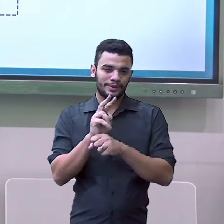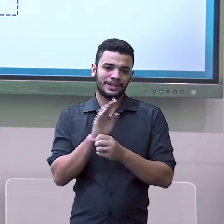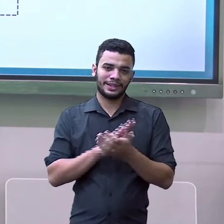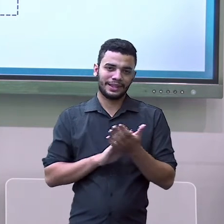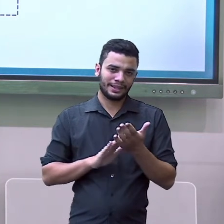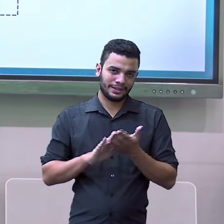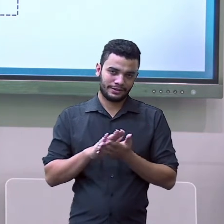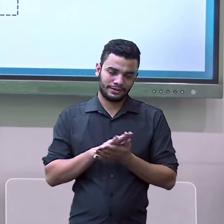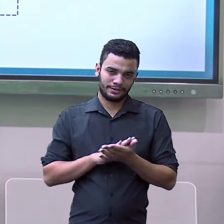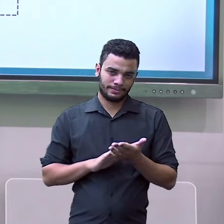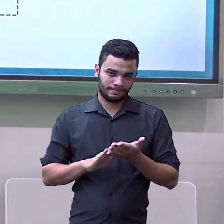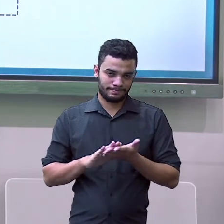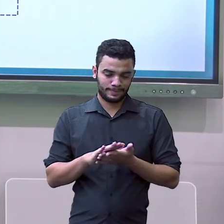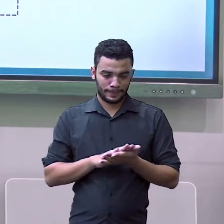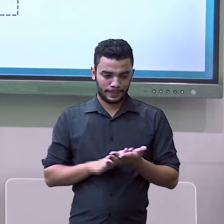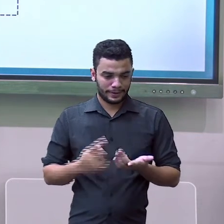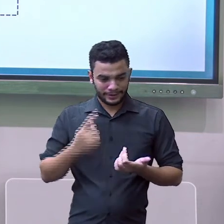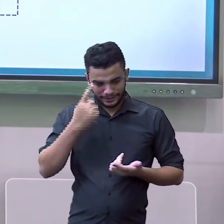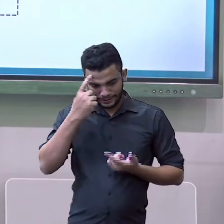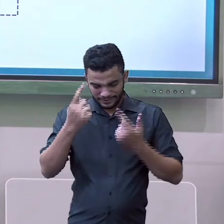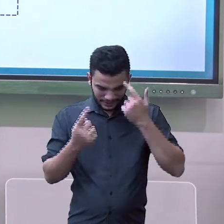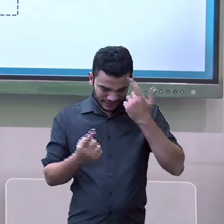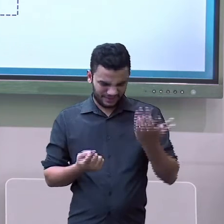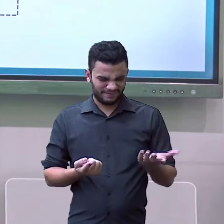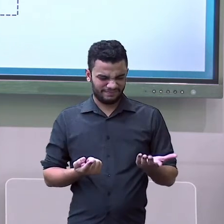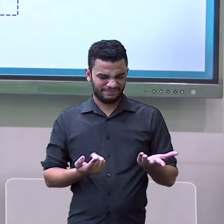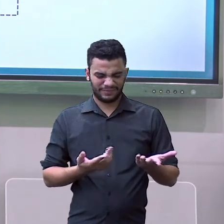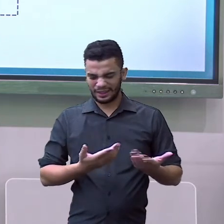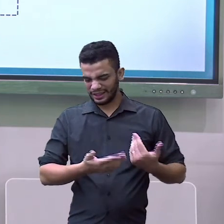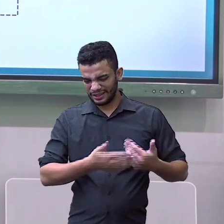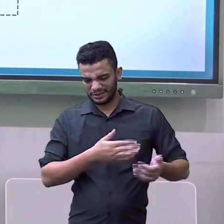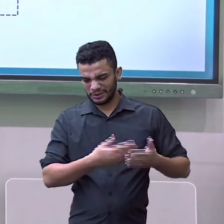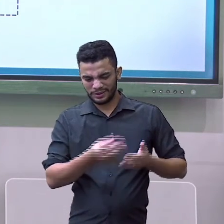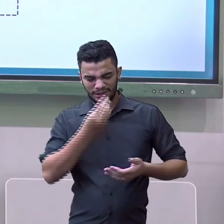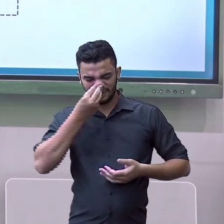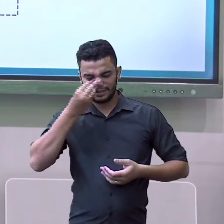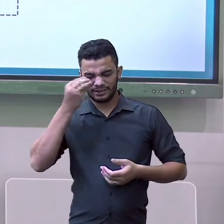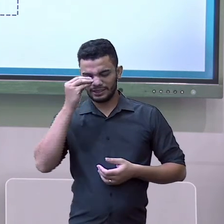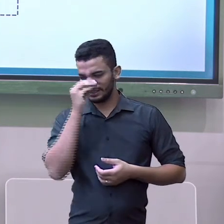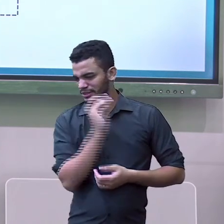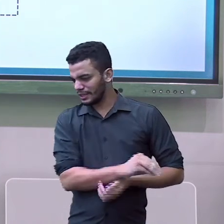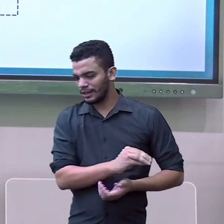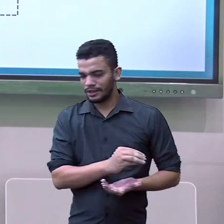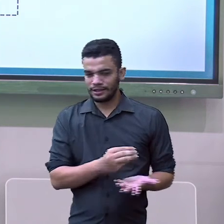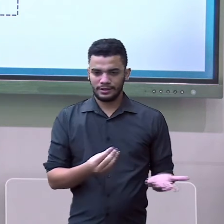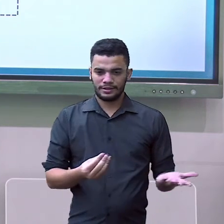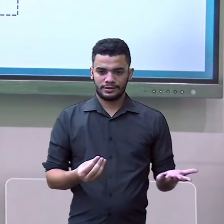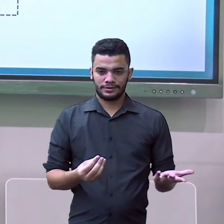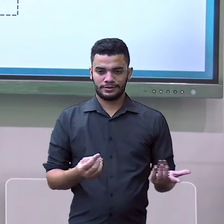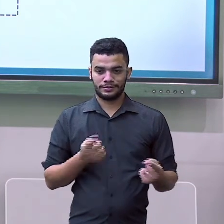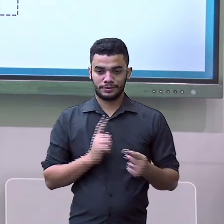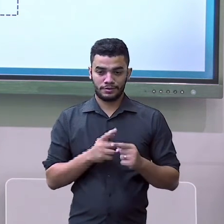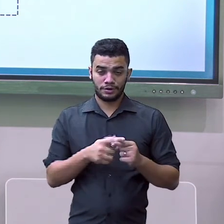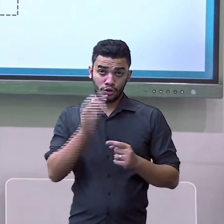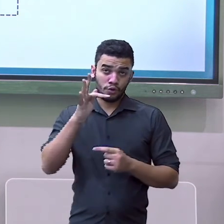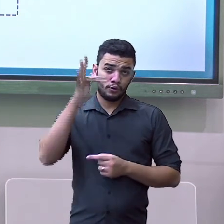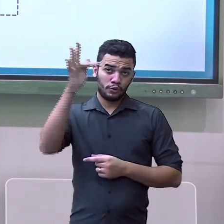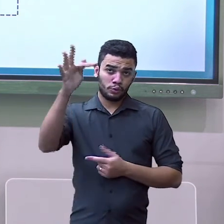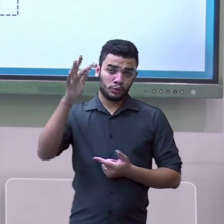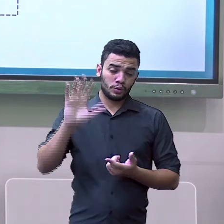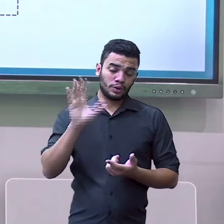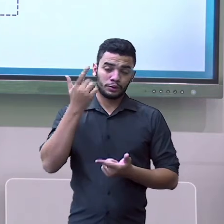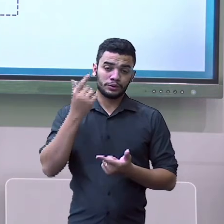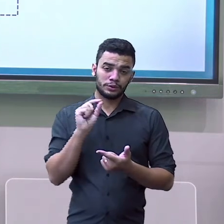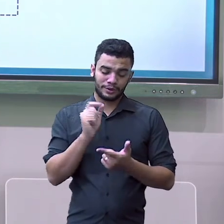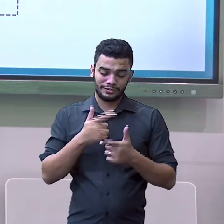própria maneira de entender o que realmente é necessário para a nossa sobrevivência, pois nós acabamos utilizando